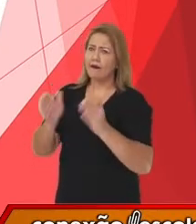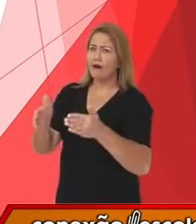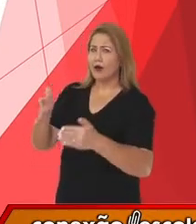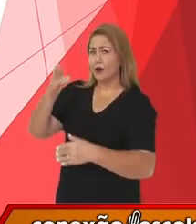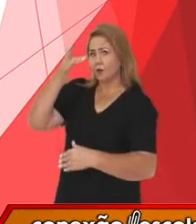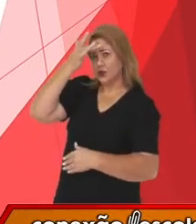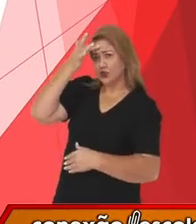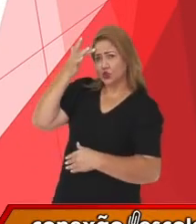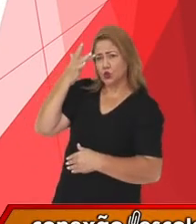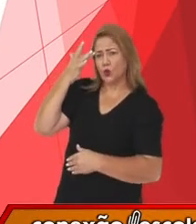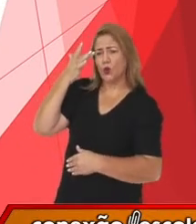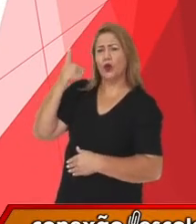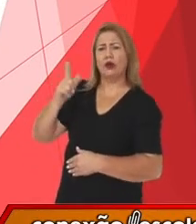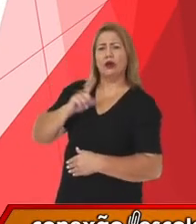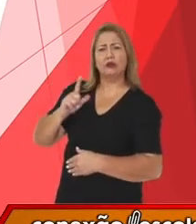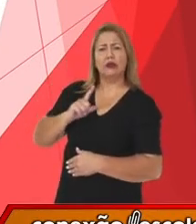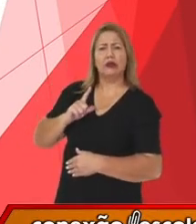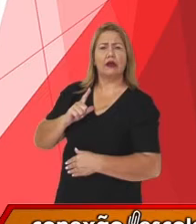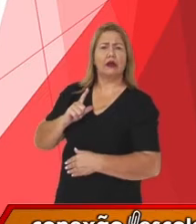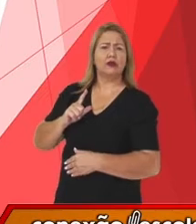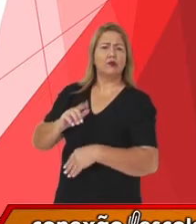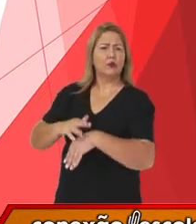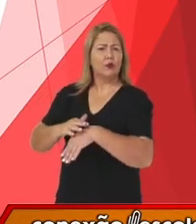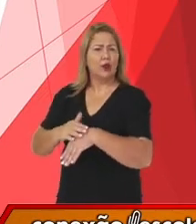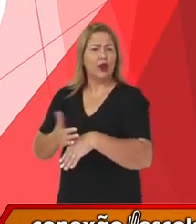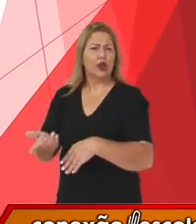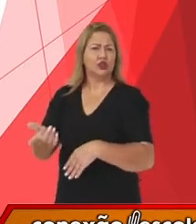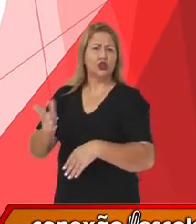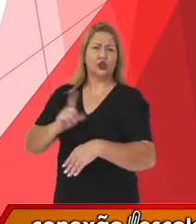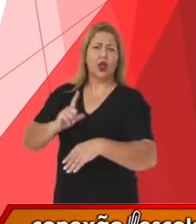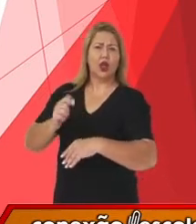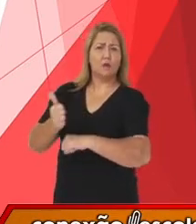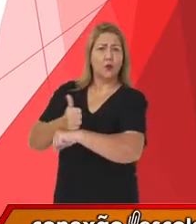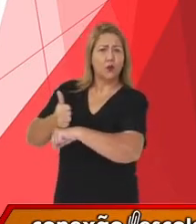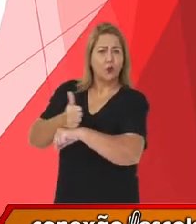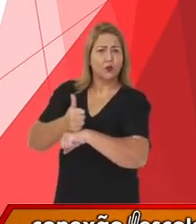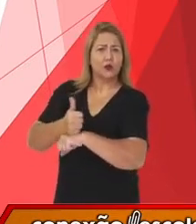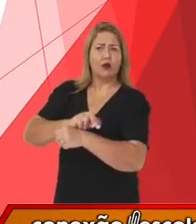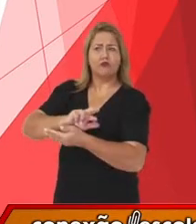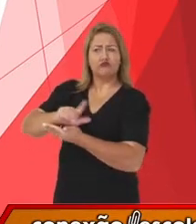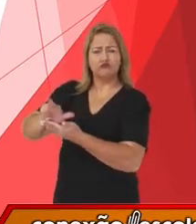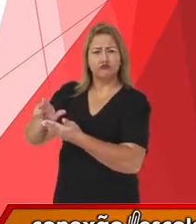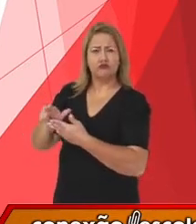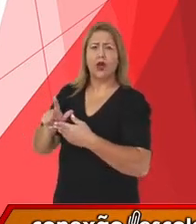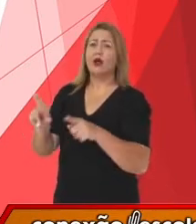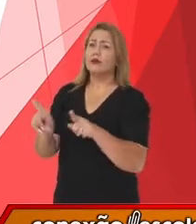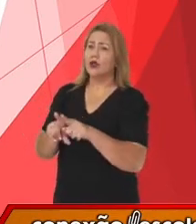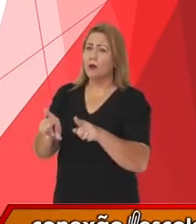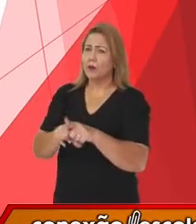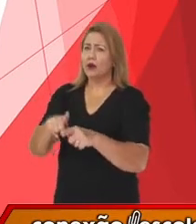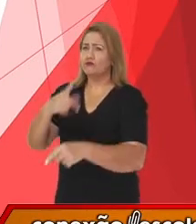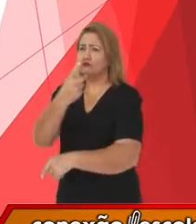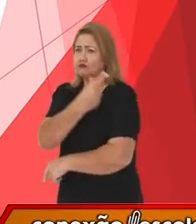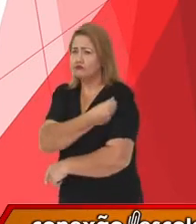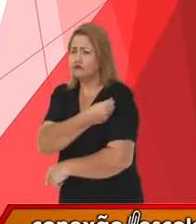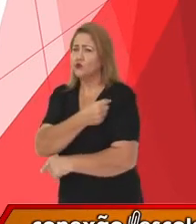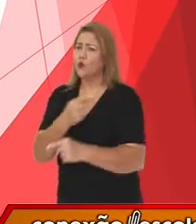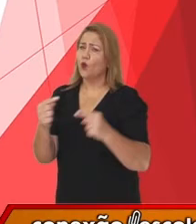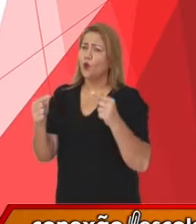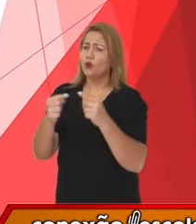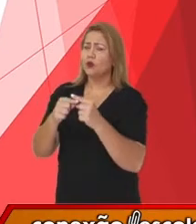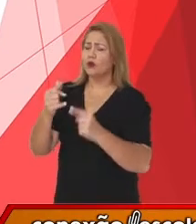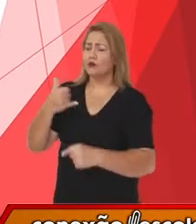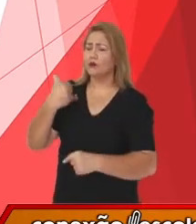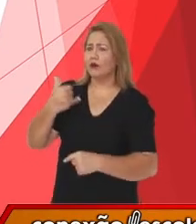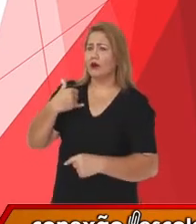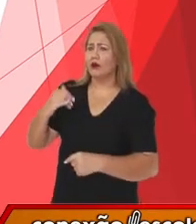com comorbidades, para profissões específicas e tem sido também aplicada de acordo com faixas de